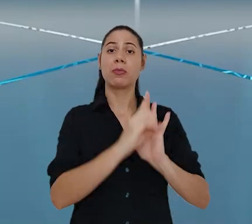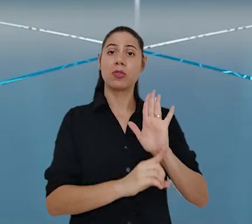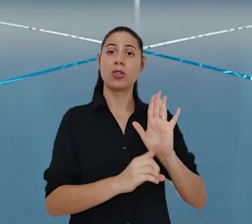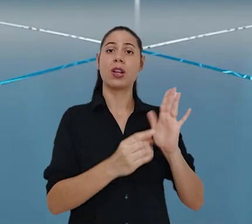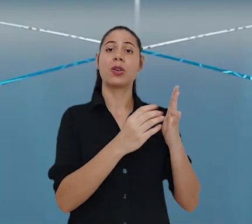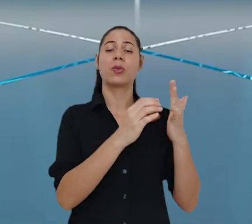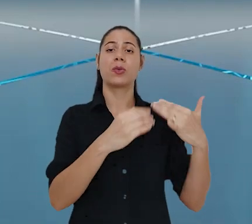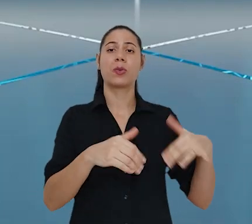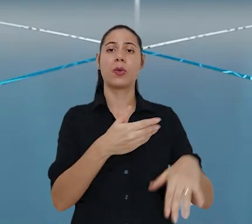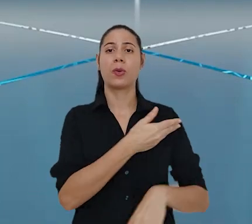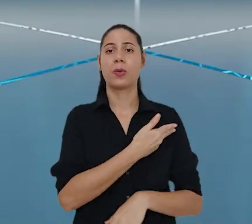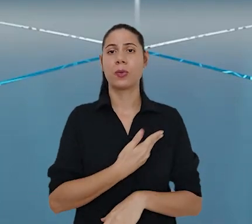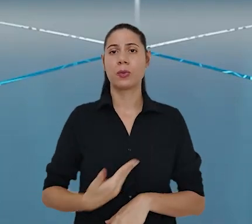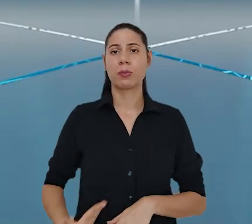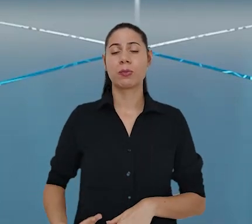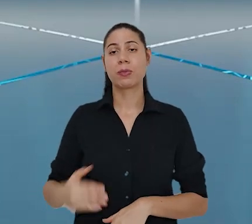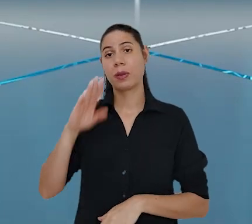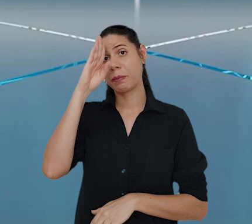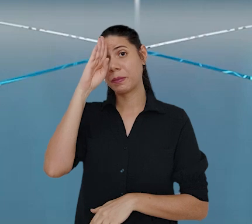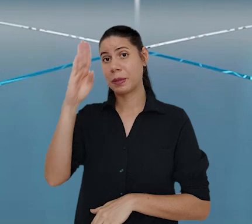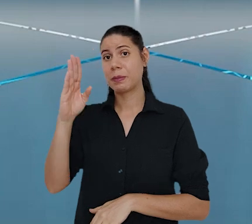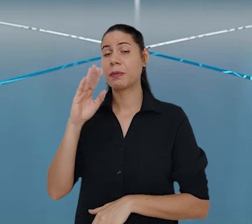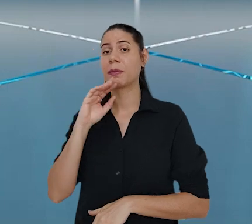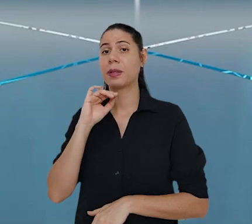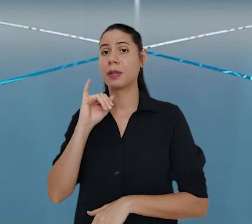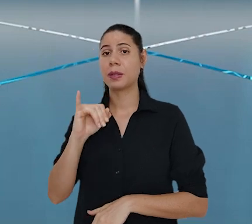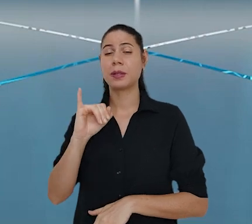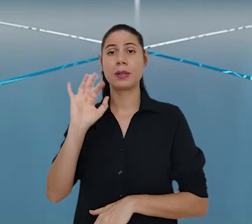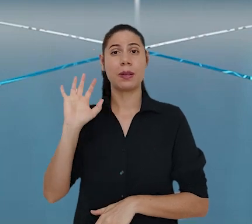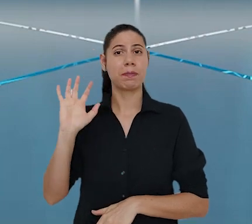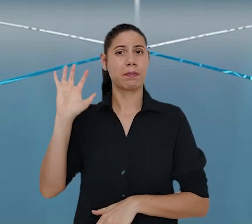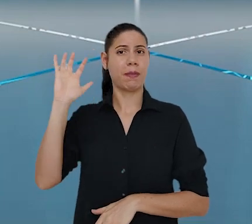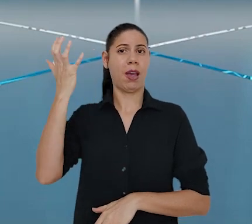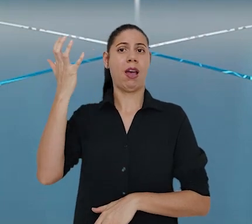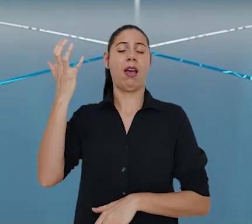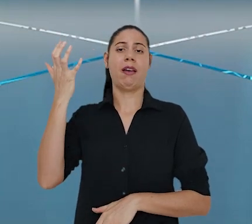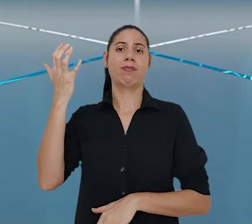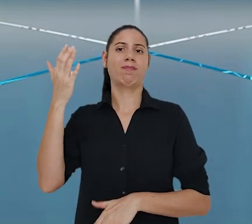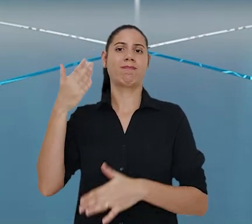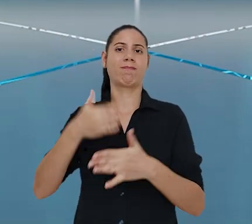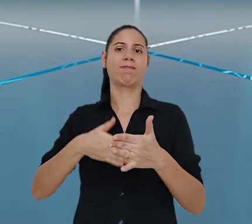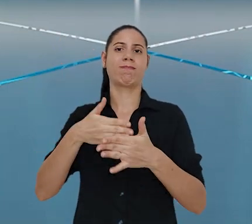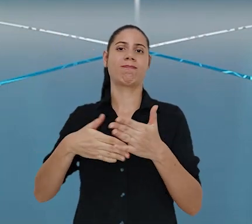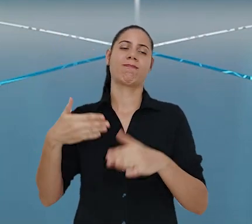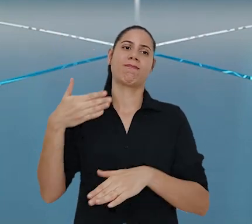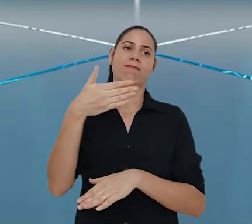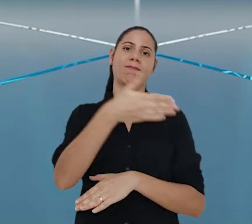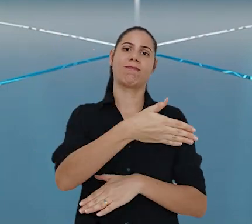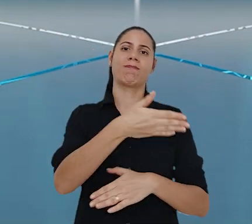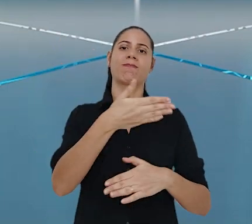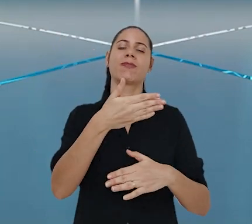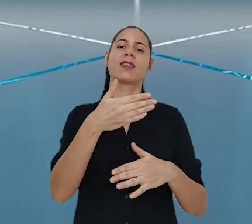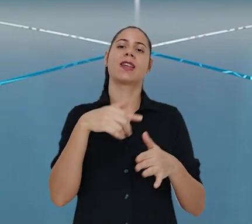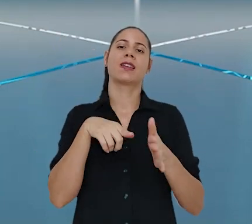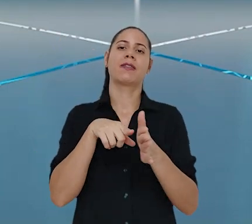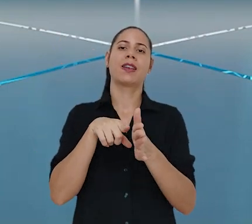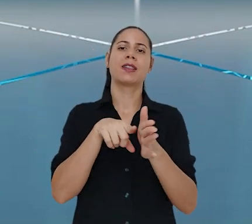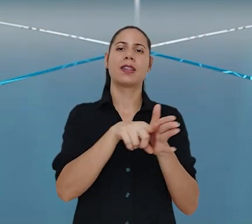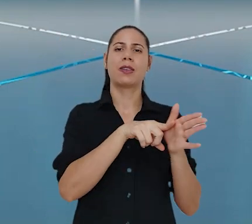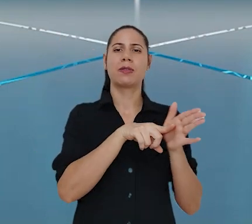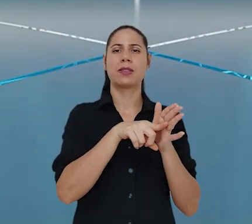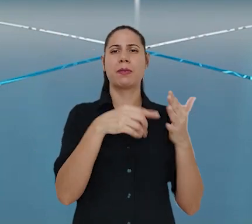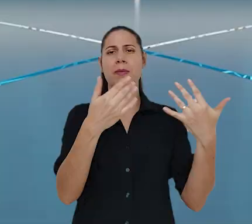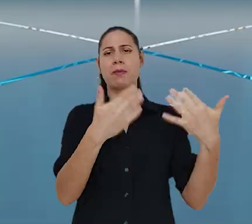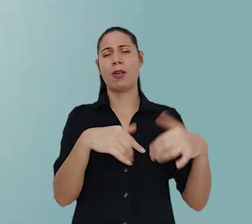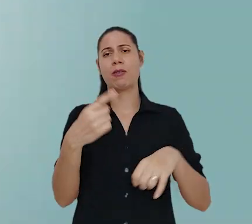presta concurso público, principalmente quando surgem situações que os impedem de comparecer para realizar o exame na